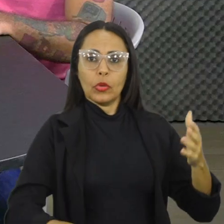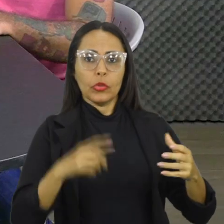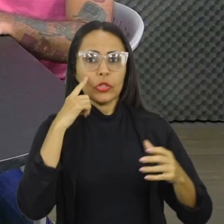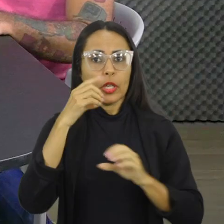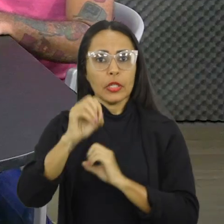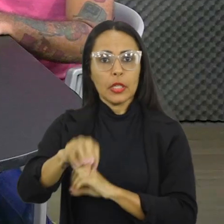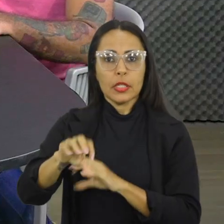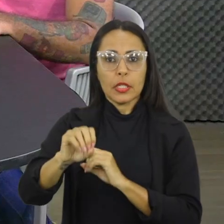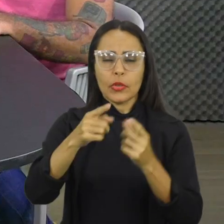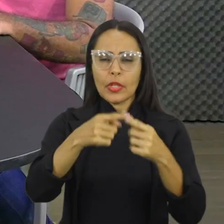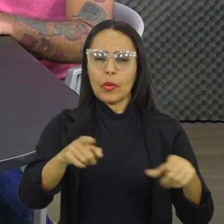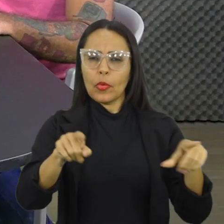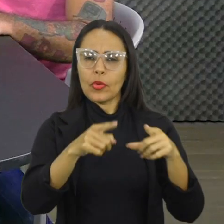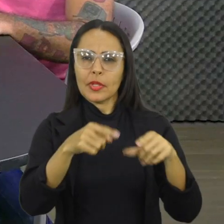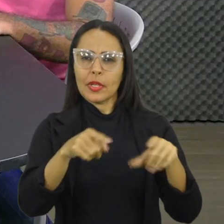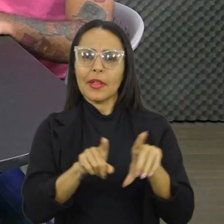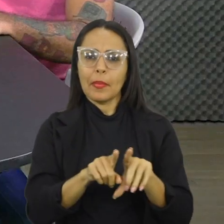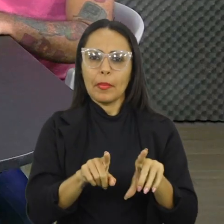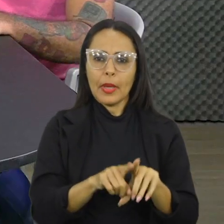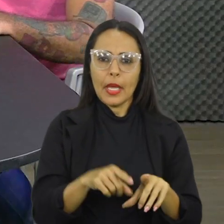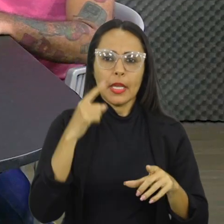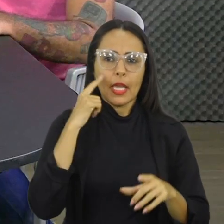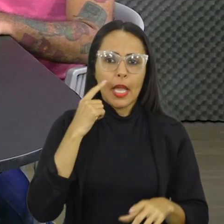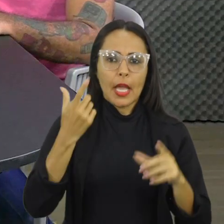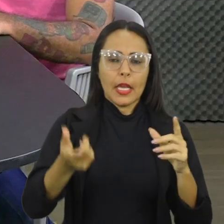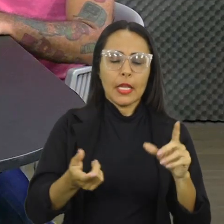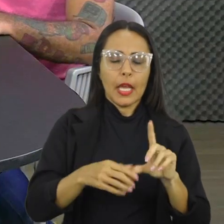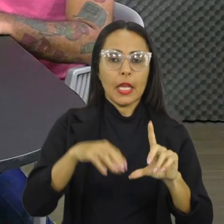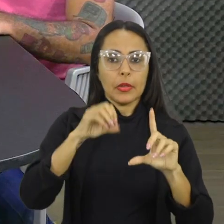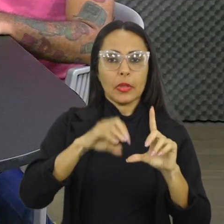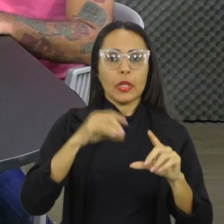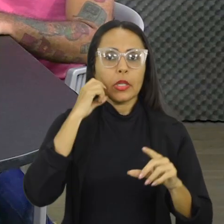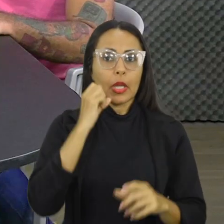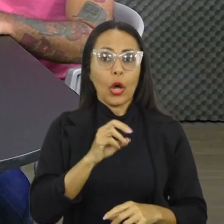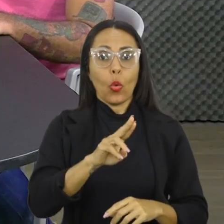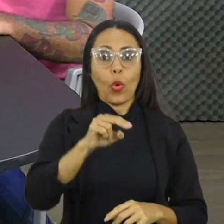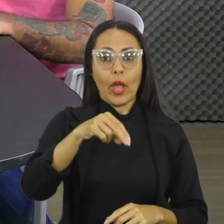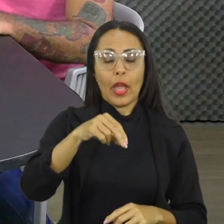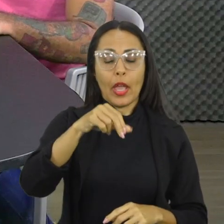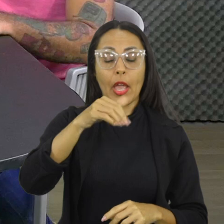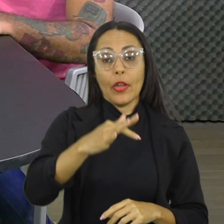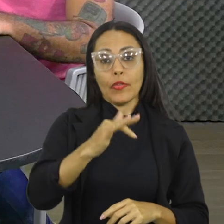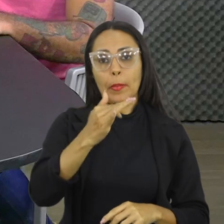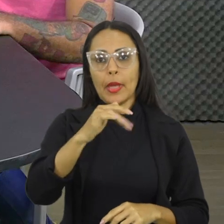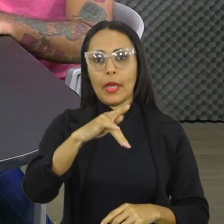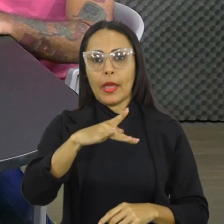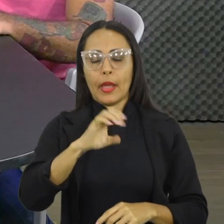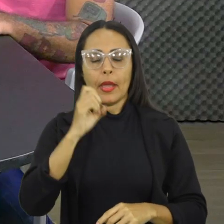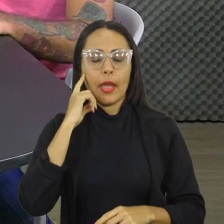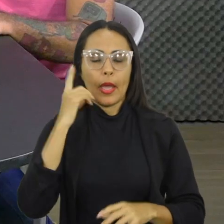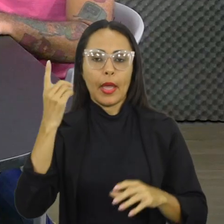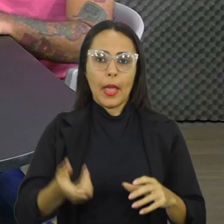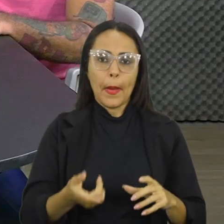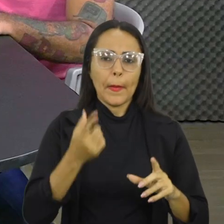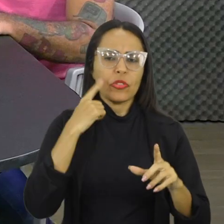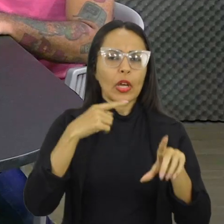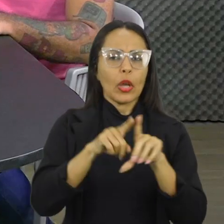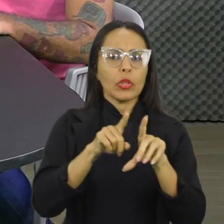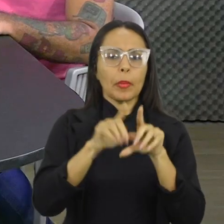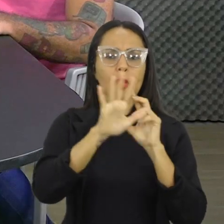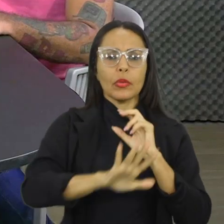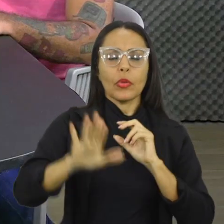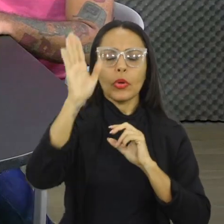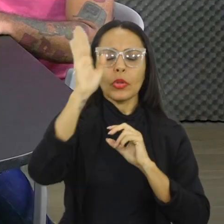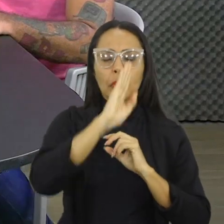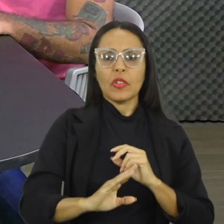pelo Centro Universitário Internacional, licenciada em música pela UFPE, bacharel em regência pelo Seminário Teológico Batista do Norte do Brasil,